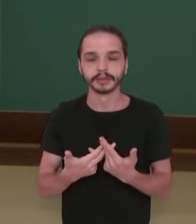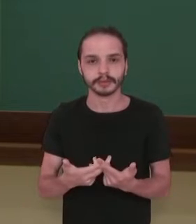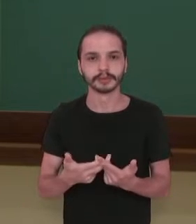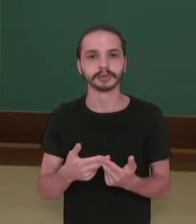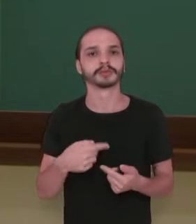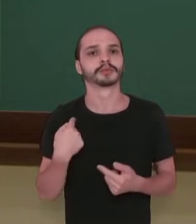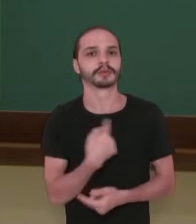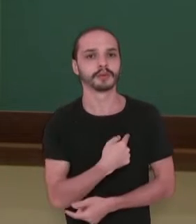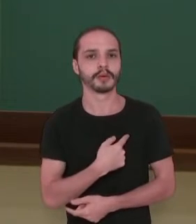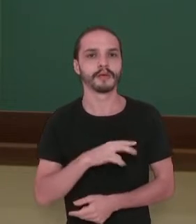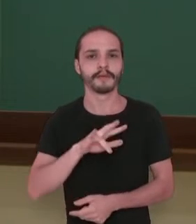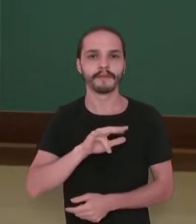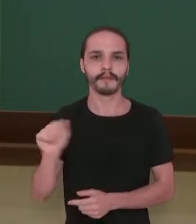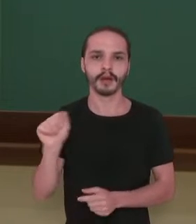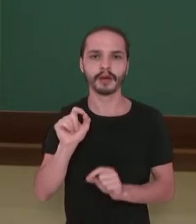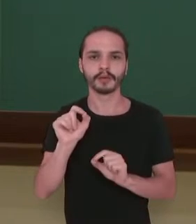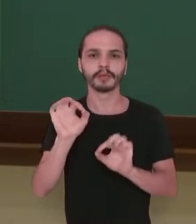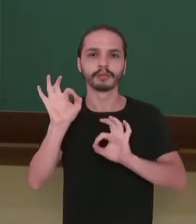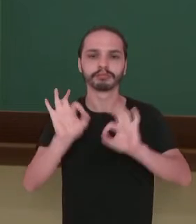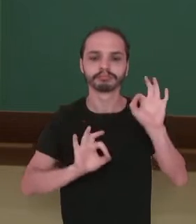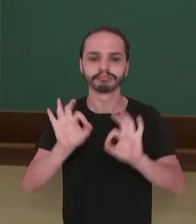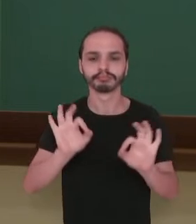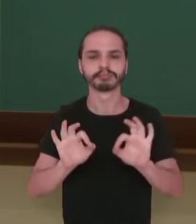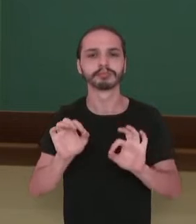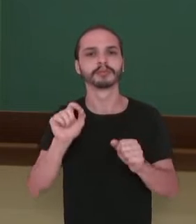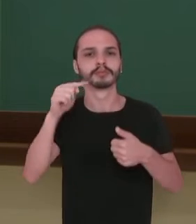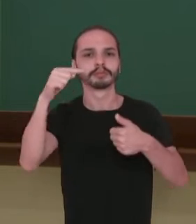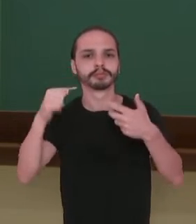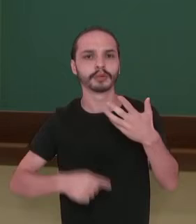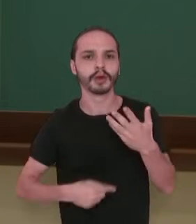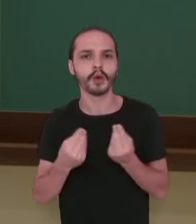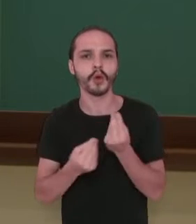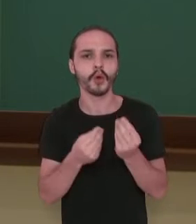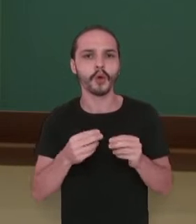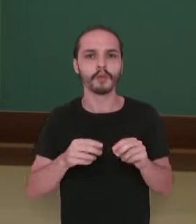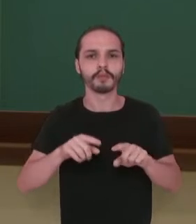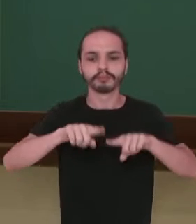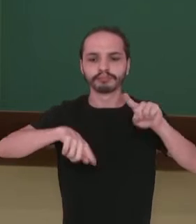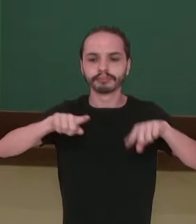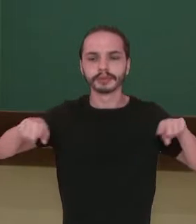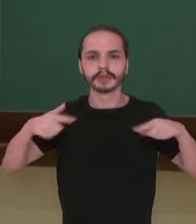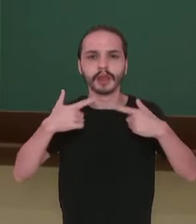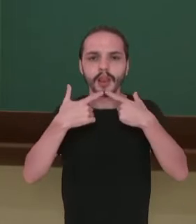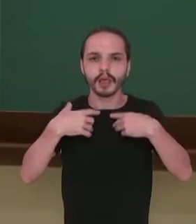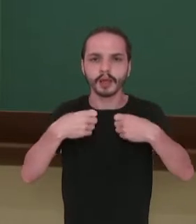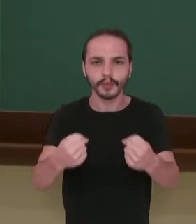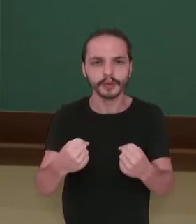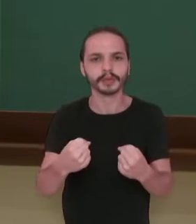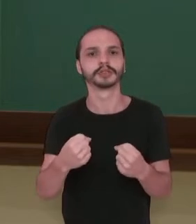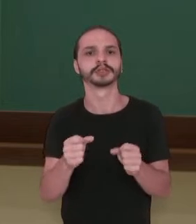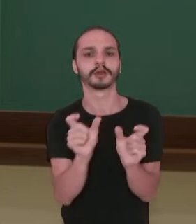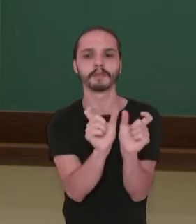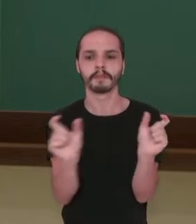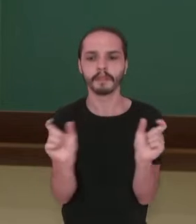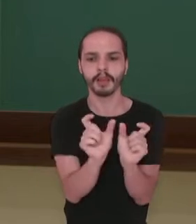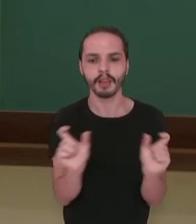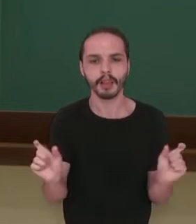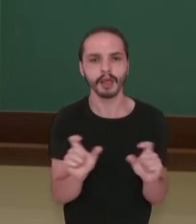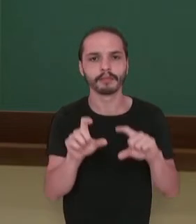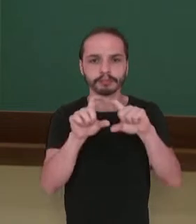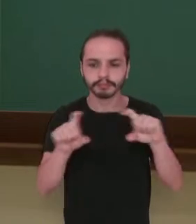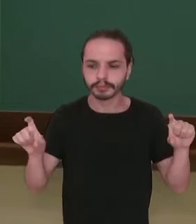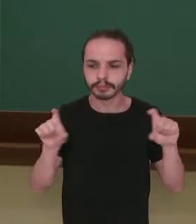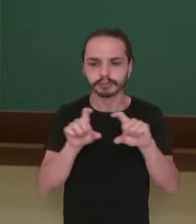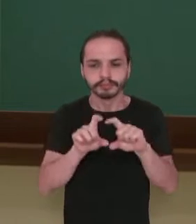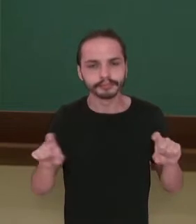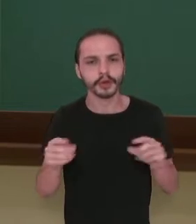condições, a gente vai delimitar ali um campo de variação linguística, de escolha de vocábulos, de palavras, termos e expressões para